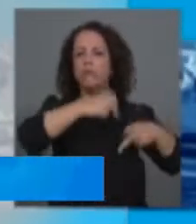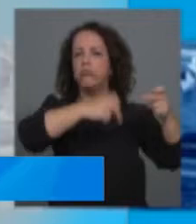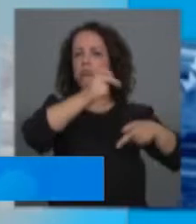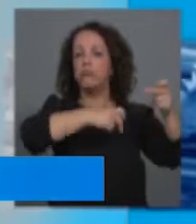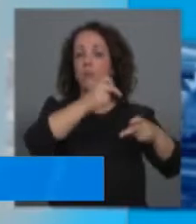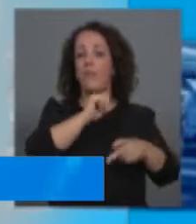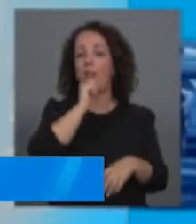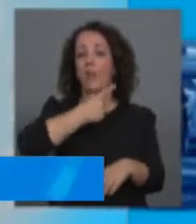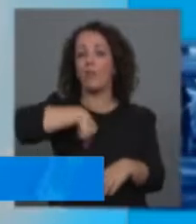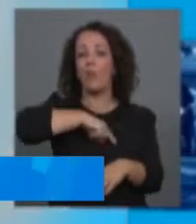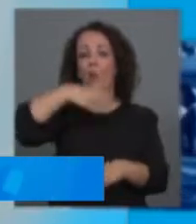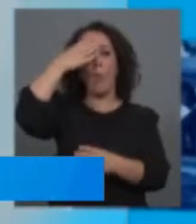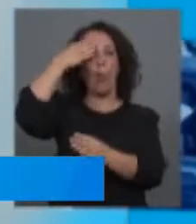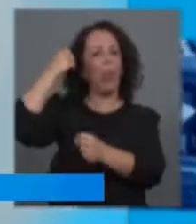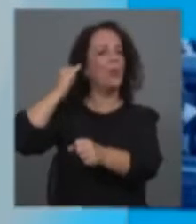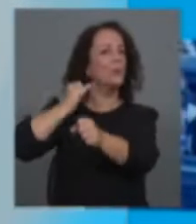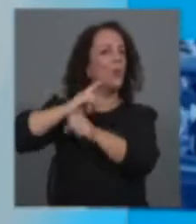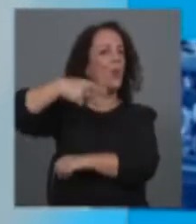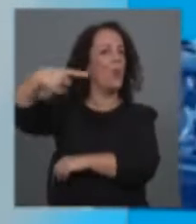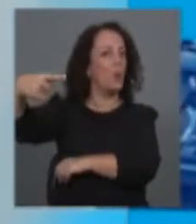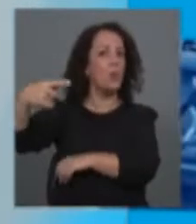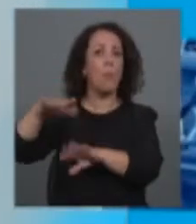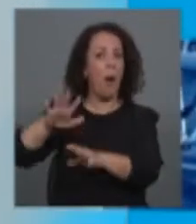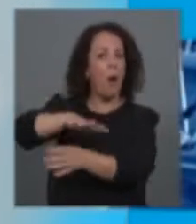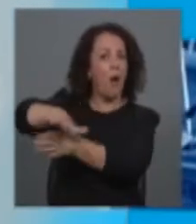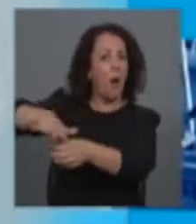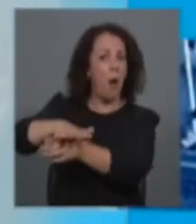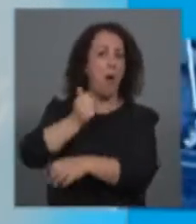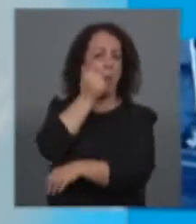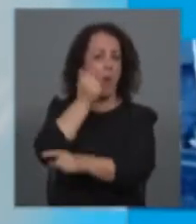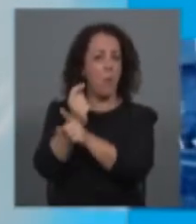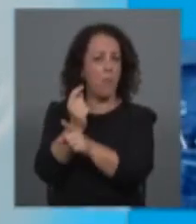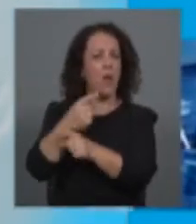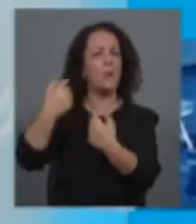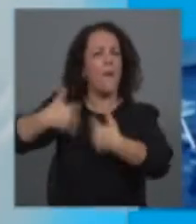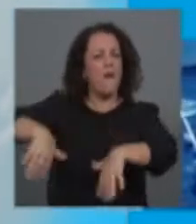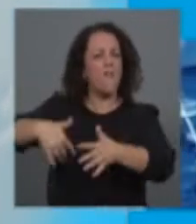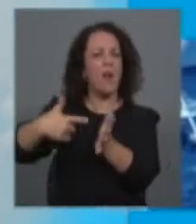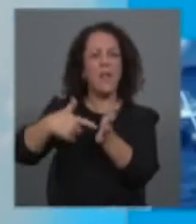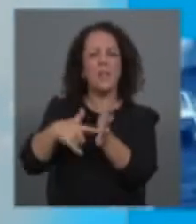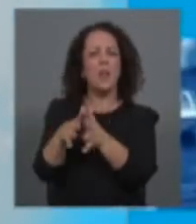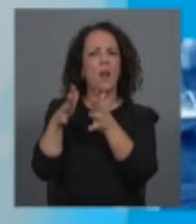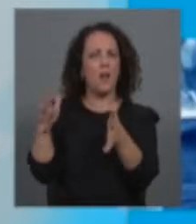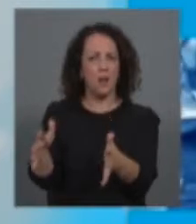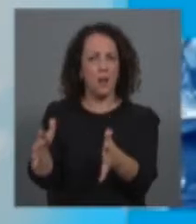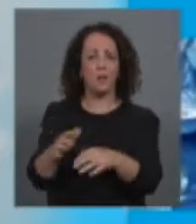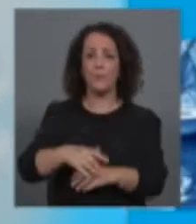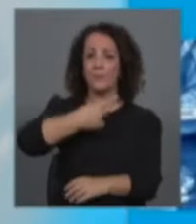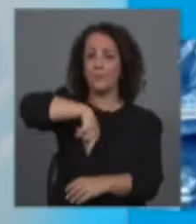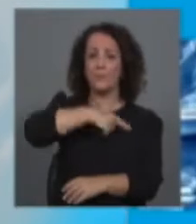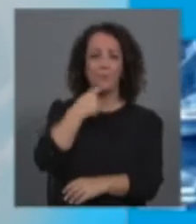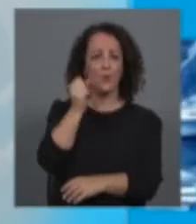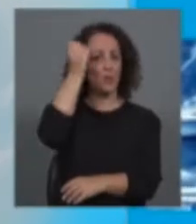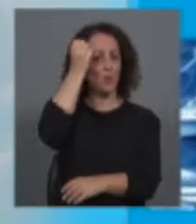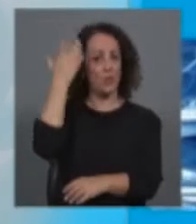esquecer, não é? Tudo o resto que se está a passar. Mas a tragédia continua, as necessidades continuam a ser muito grandes, não nos podemos esquecer que estamos a